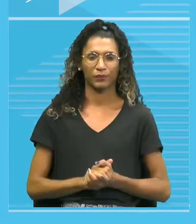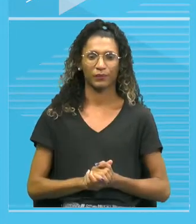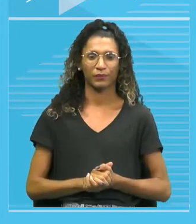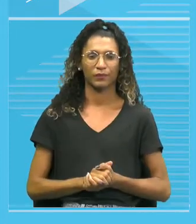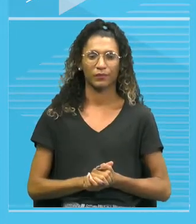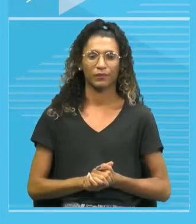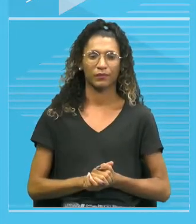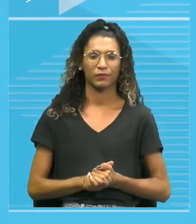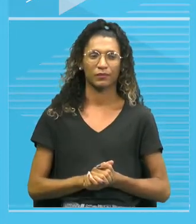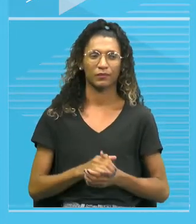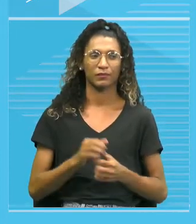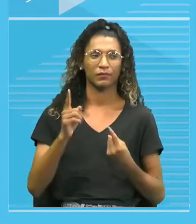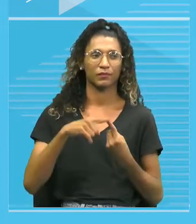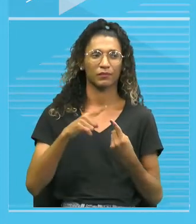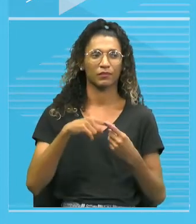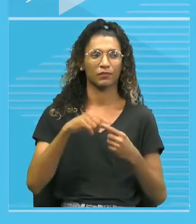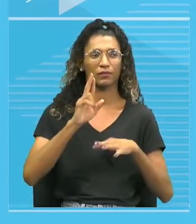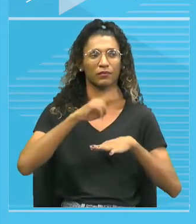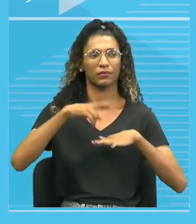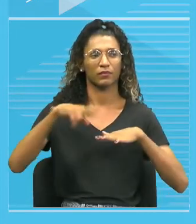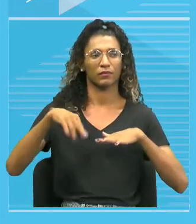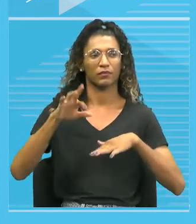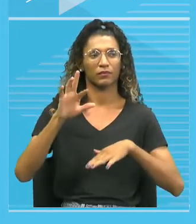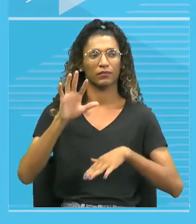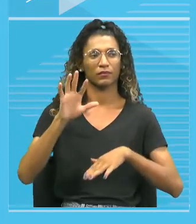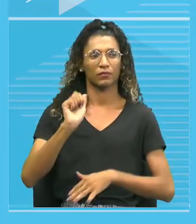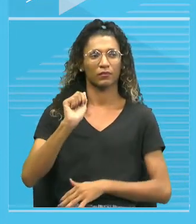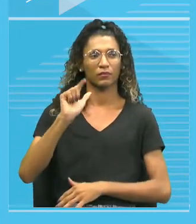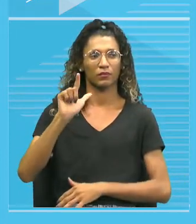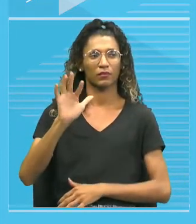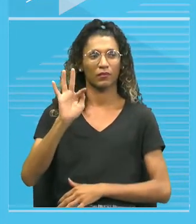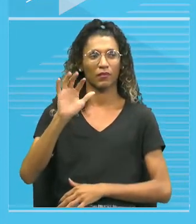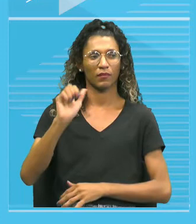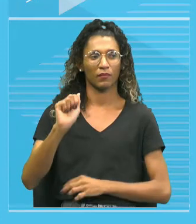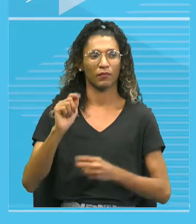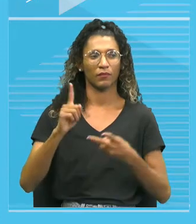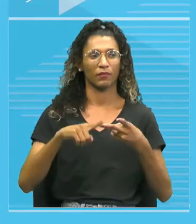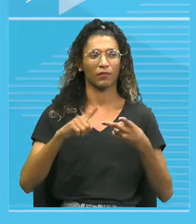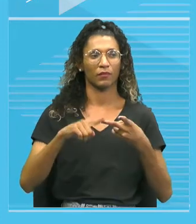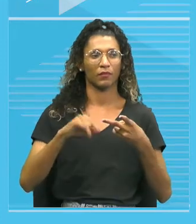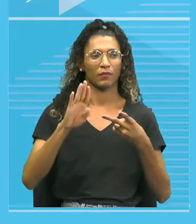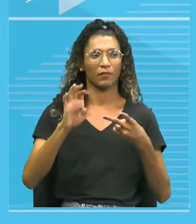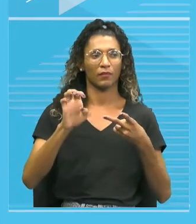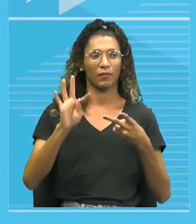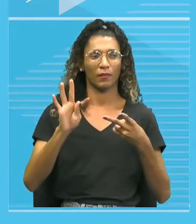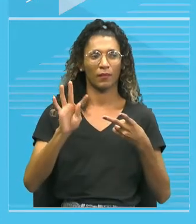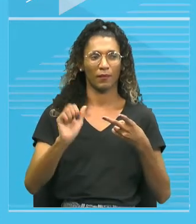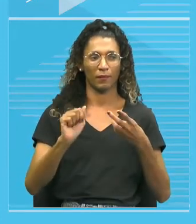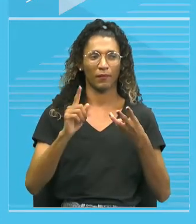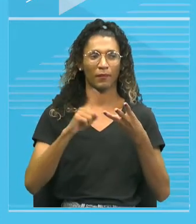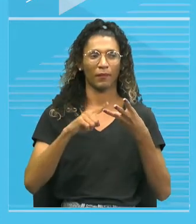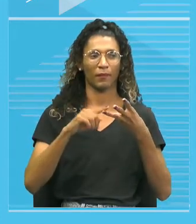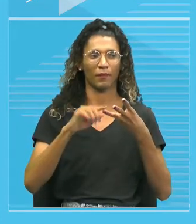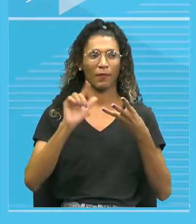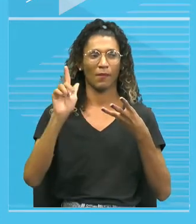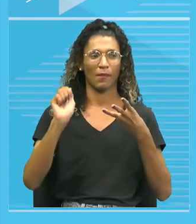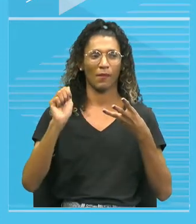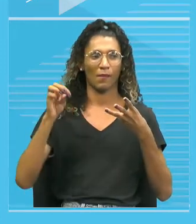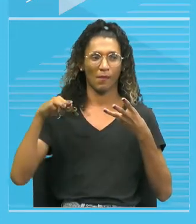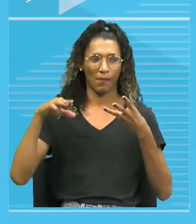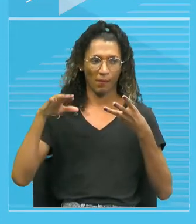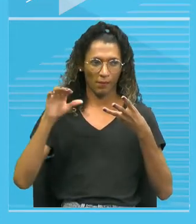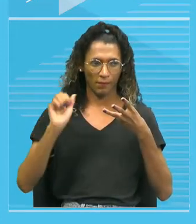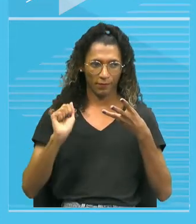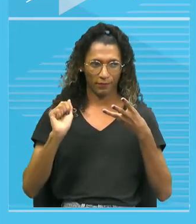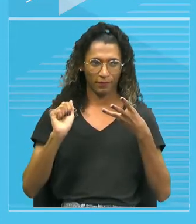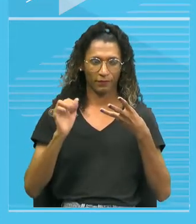A chamada radiação alfa, a radiação beta e a radiação gama. Eu não estou tratando com você aqui sobre